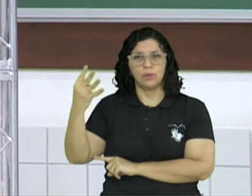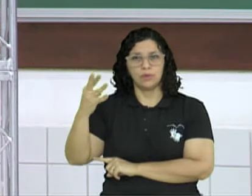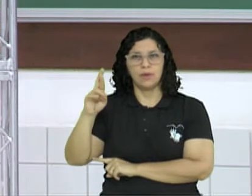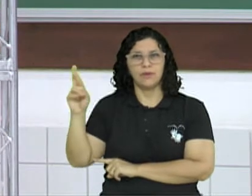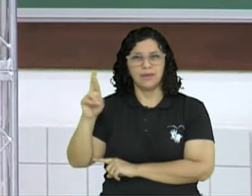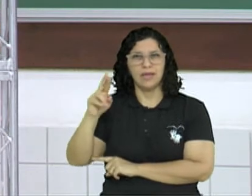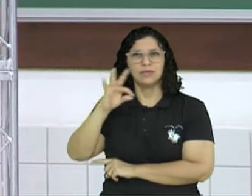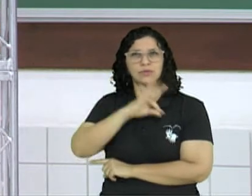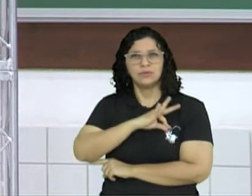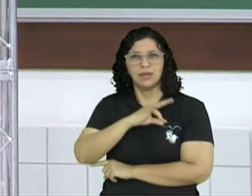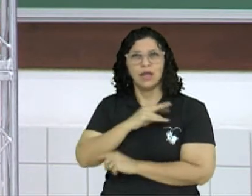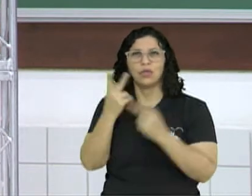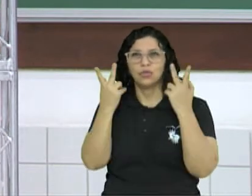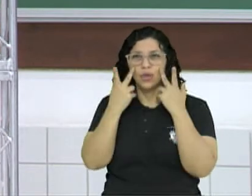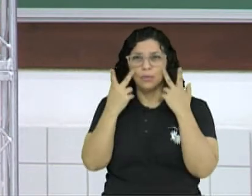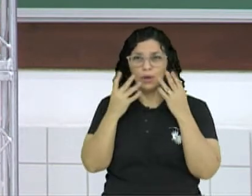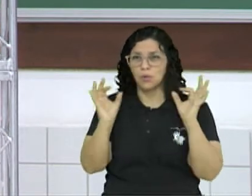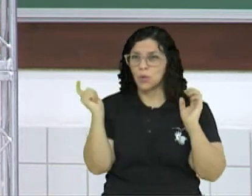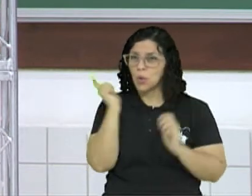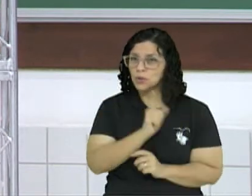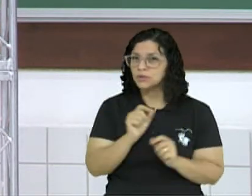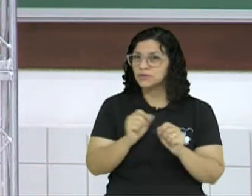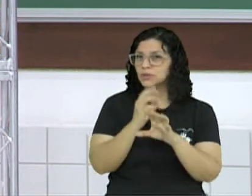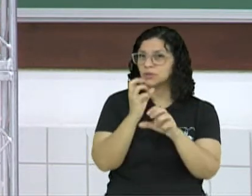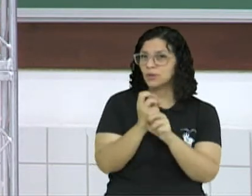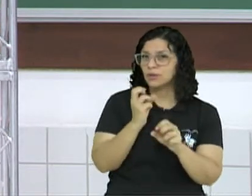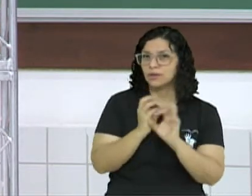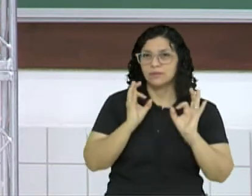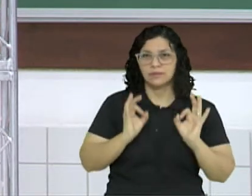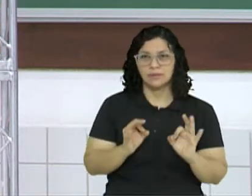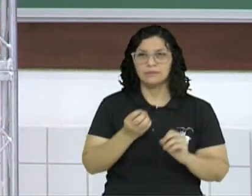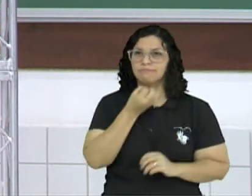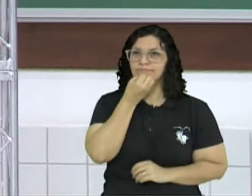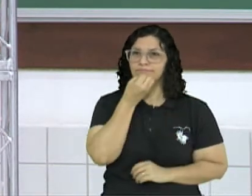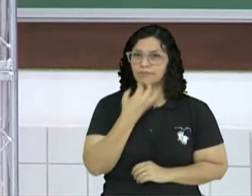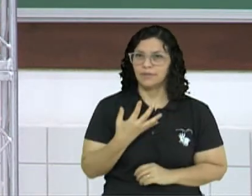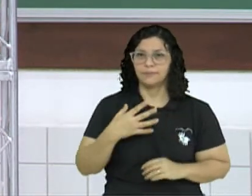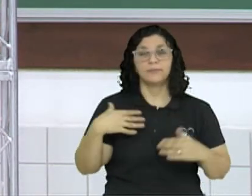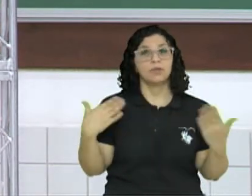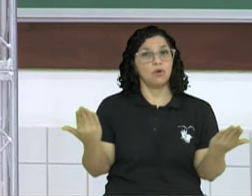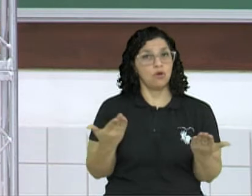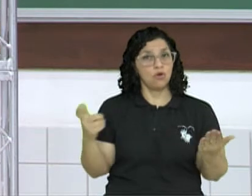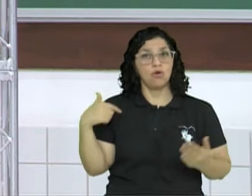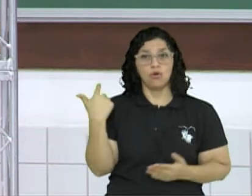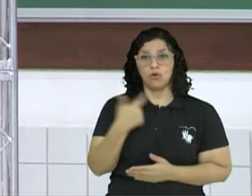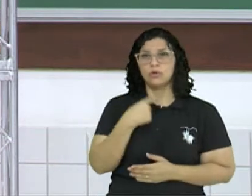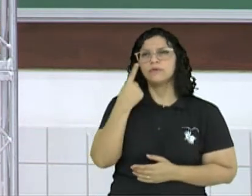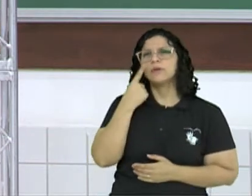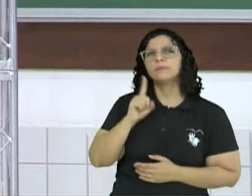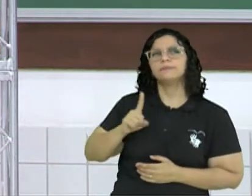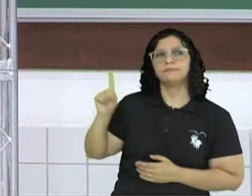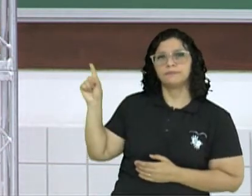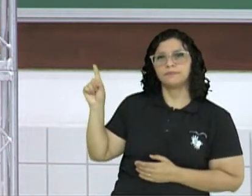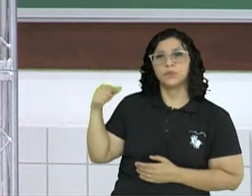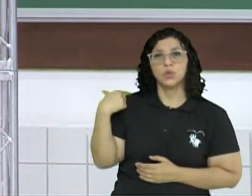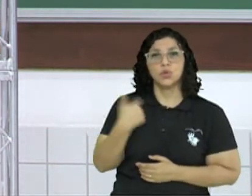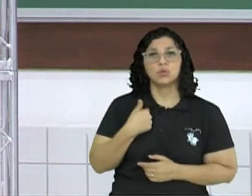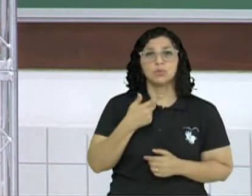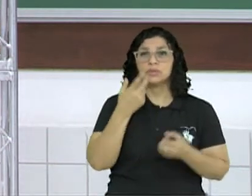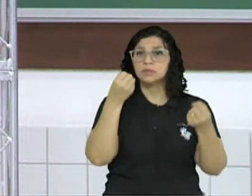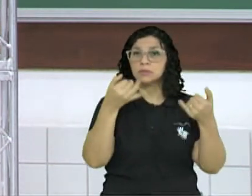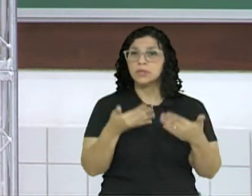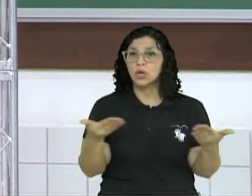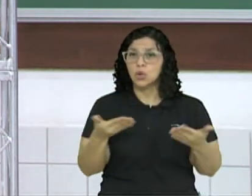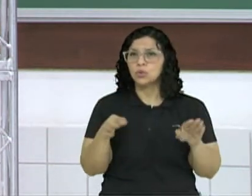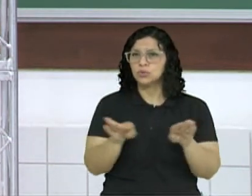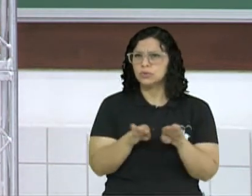bem? Conseguiram? Acertaram aí os cálculos? Muito bem. Então, o que a gente tem aqui? O que a gente vai começar a falar hoje